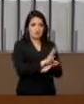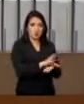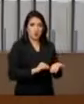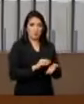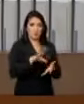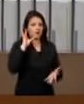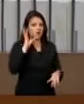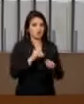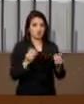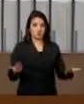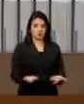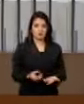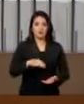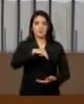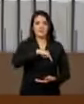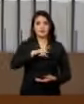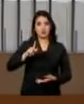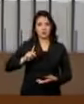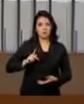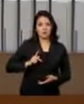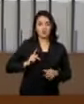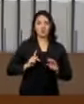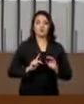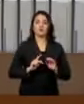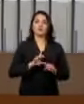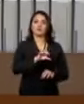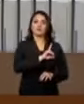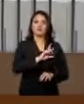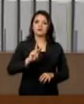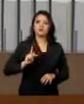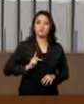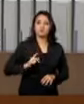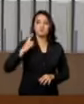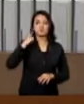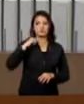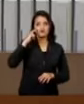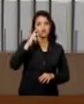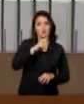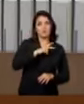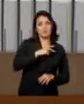Ministério Público, Defensoria, Advocacia Privada, Advocacia Pública.